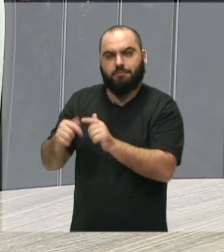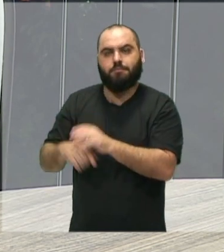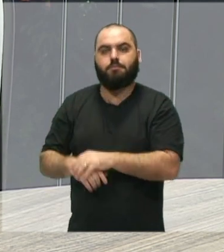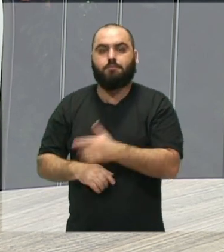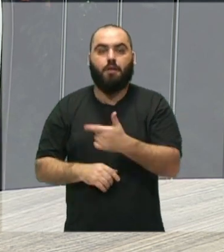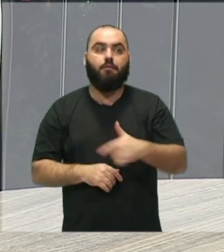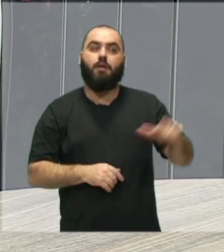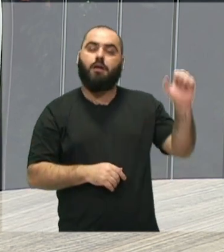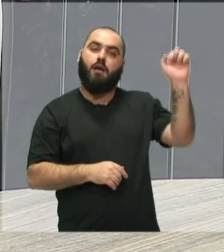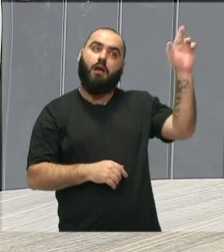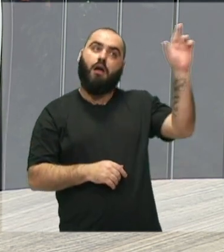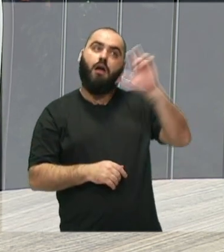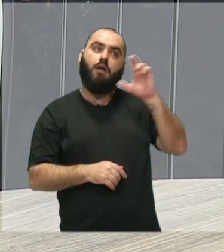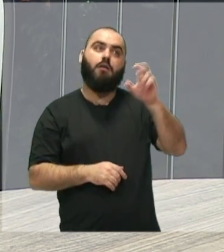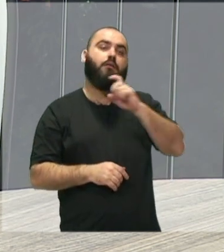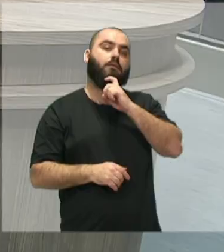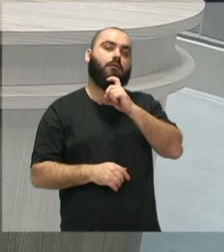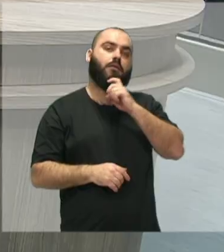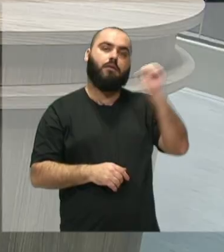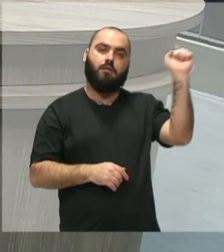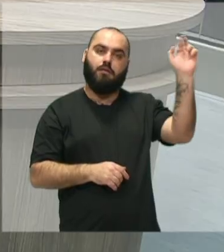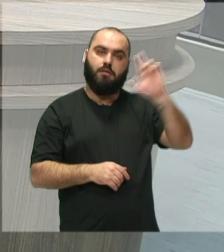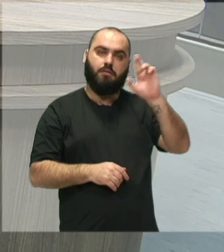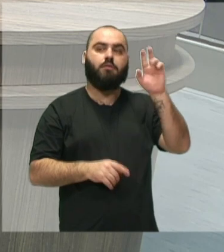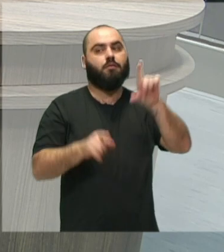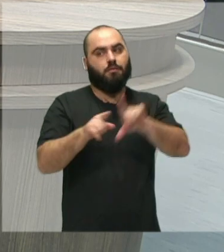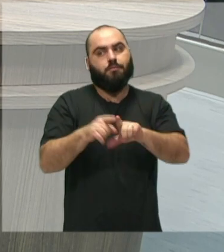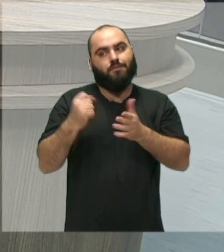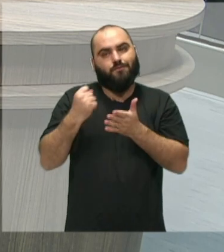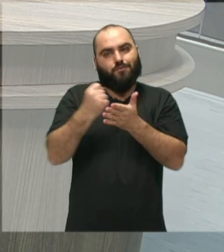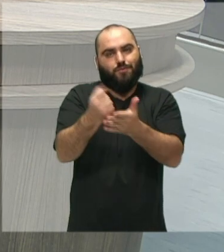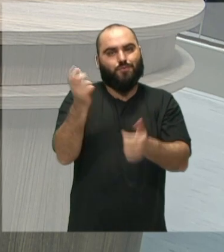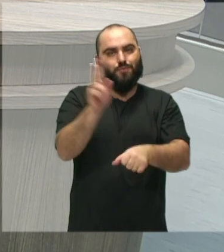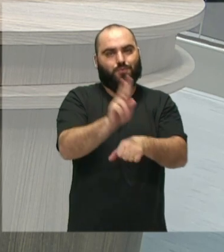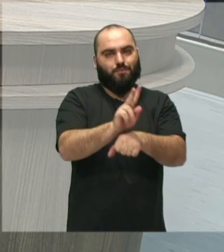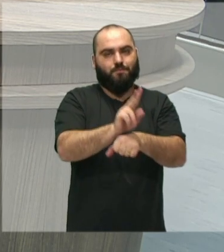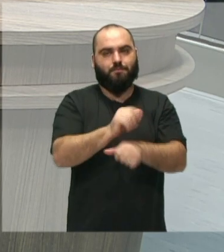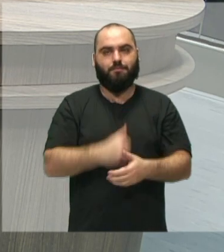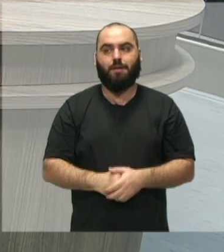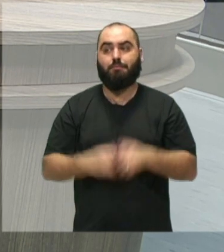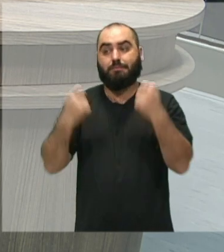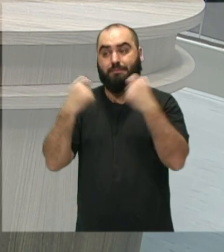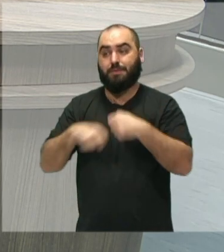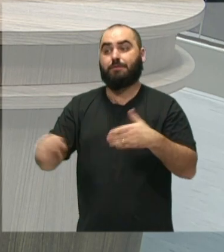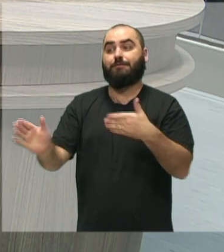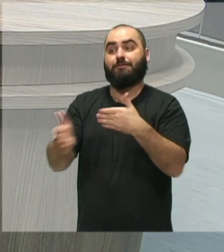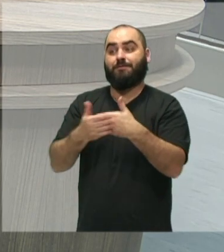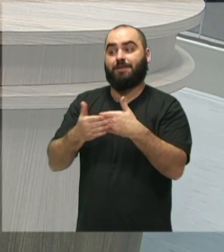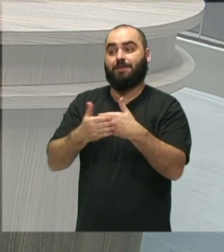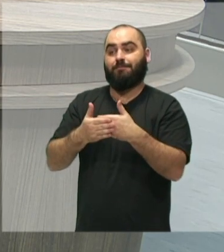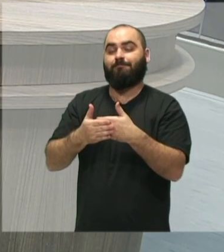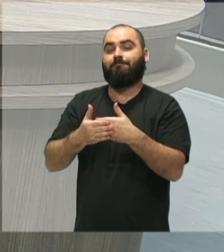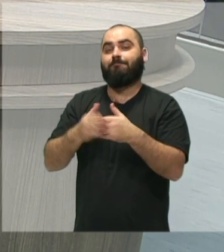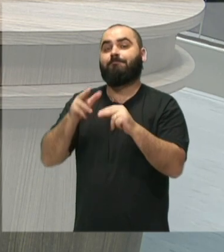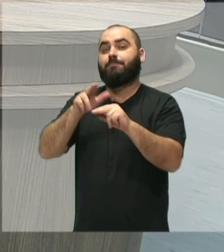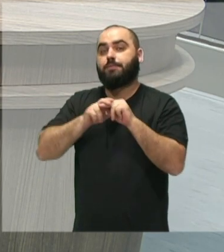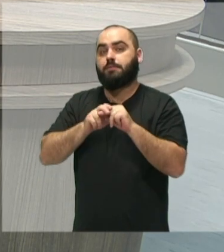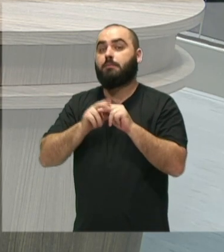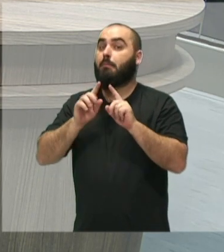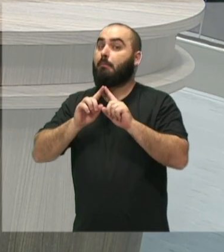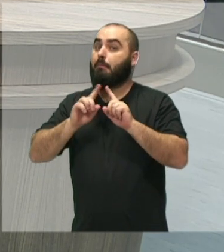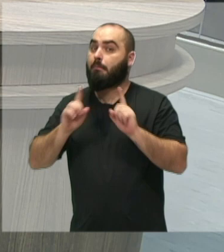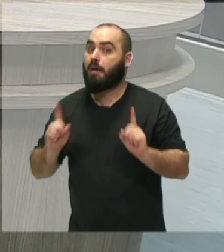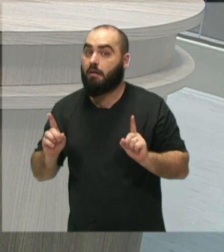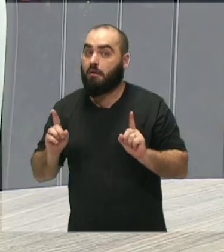climatizado também, que vai ajudar nessa questão da conservação, né? Aí a gente precisou fechar justamente por essa questão. Mas o que a